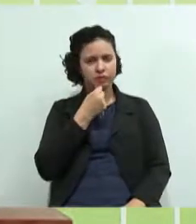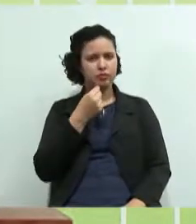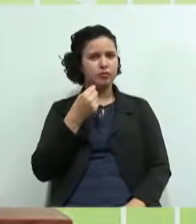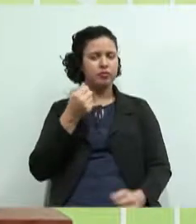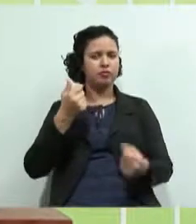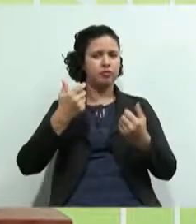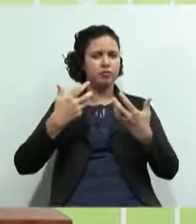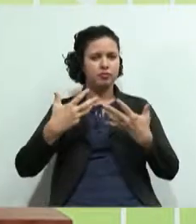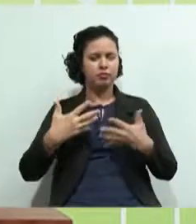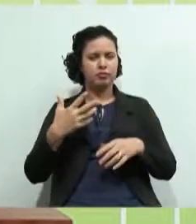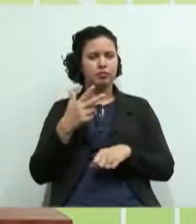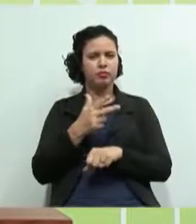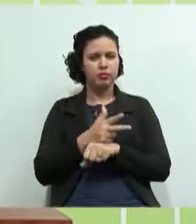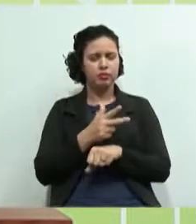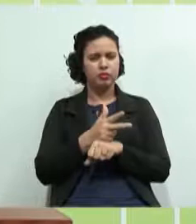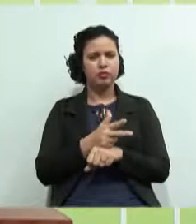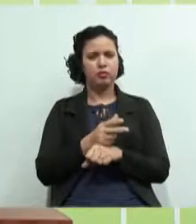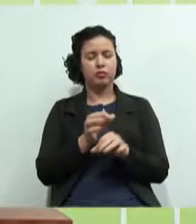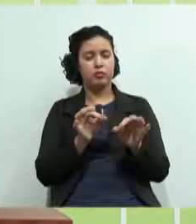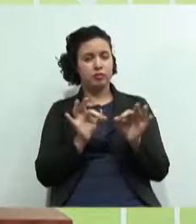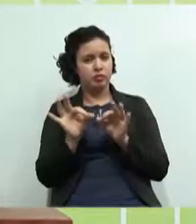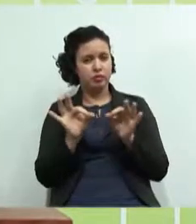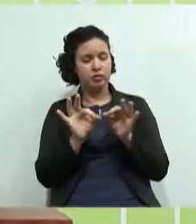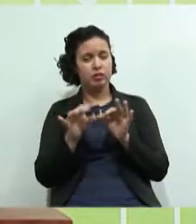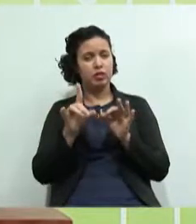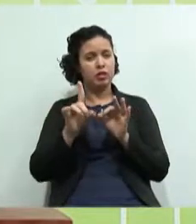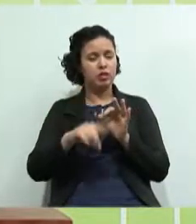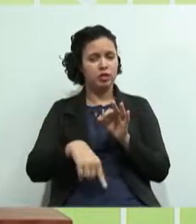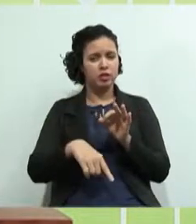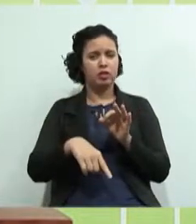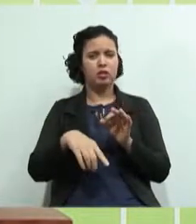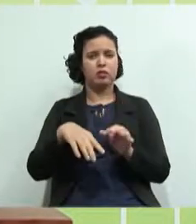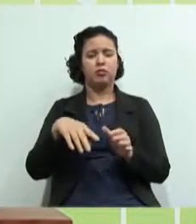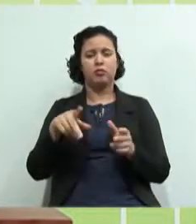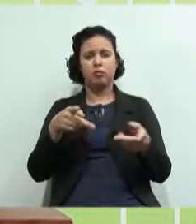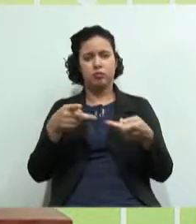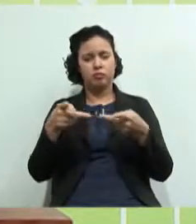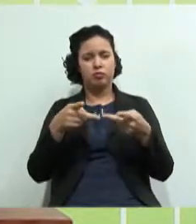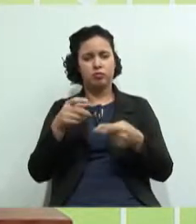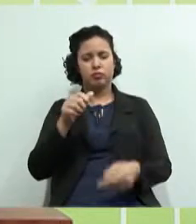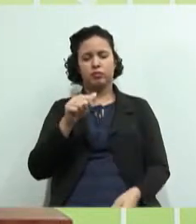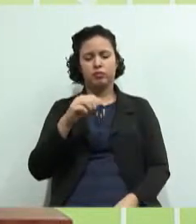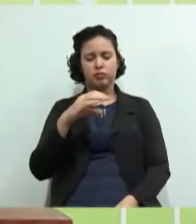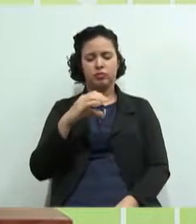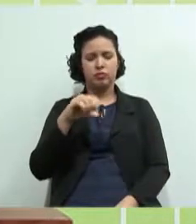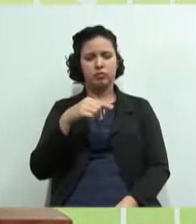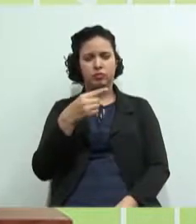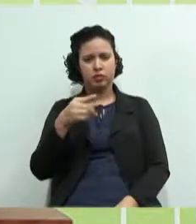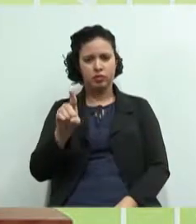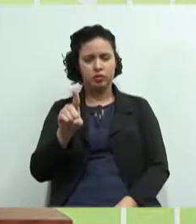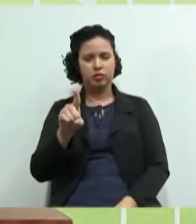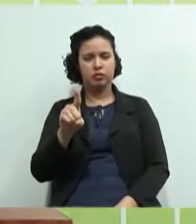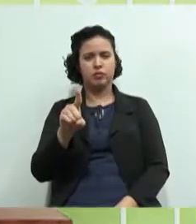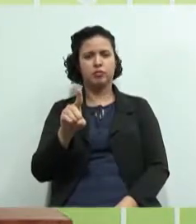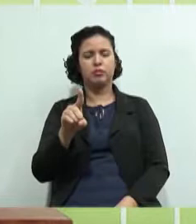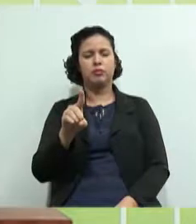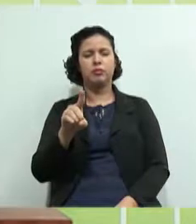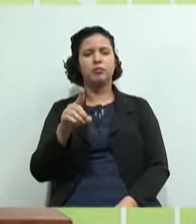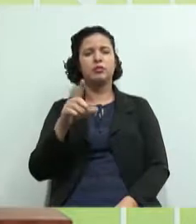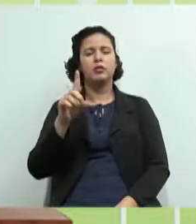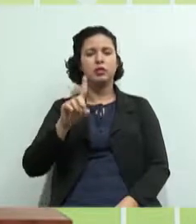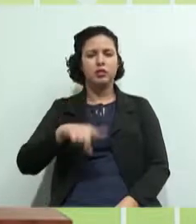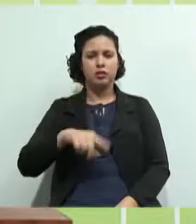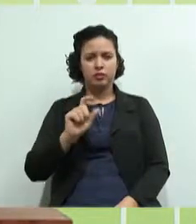vídeo, ele disse que planejamento é um plano de ação. Planejamento é um plano de ação. Na verdade, um